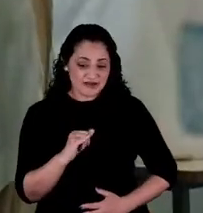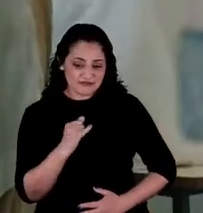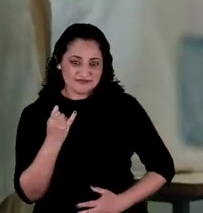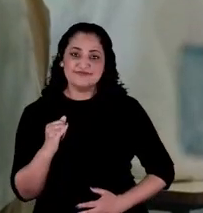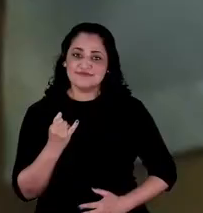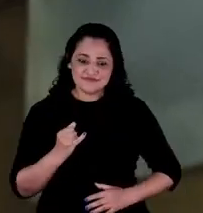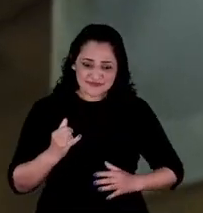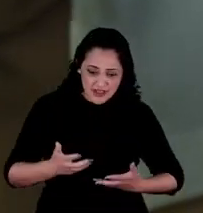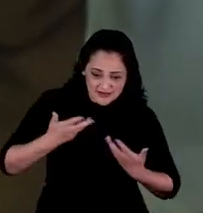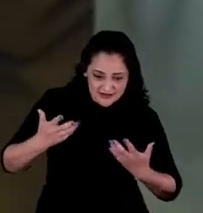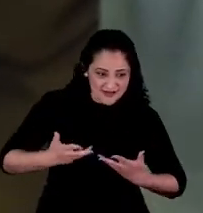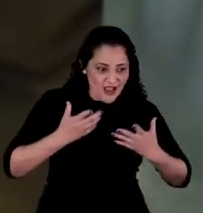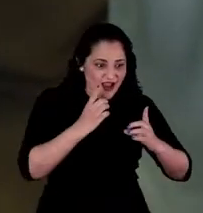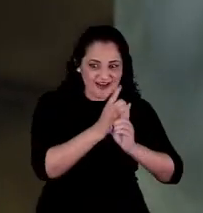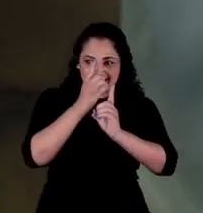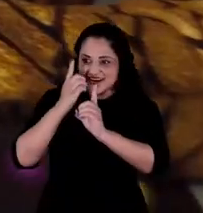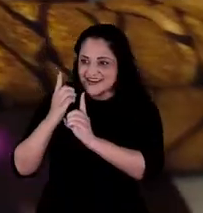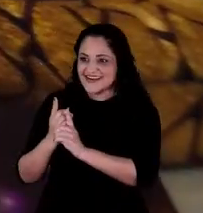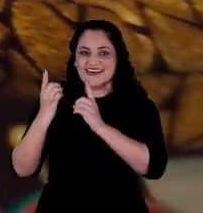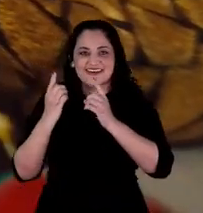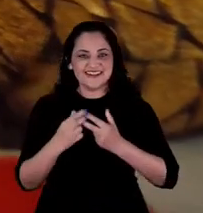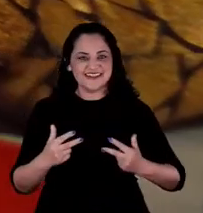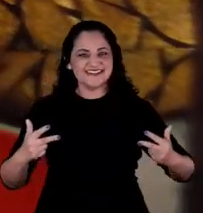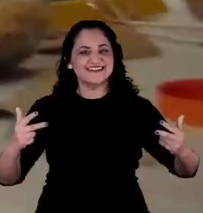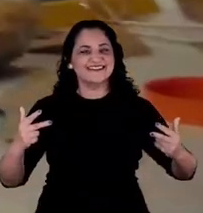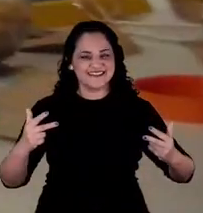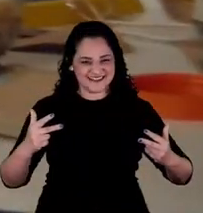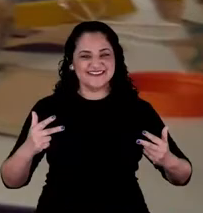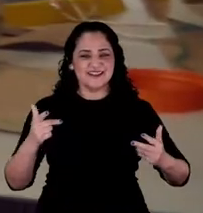a nossa energia incentiva descobertas